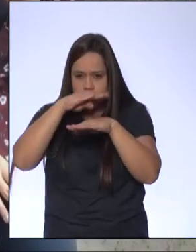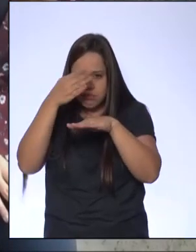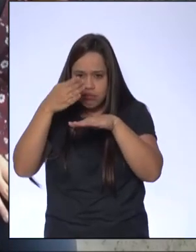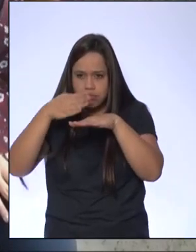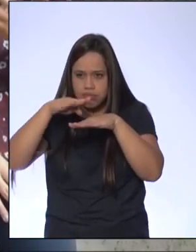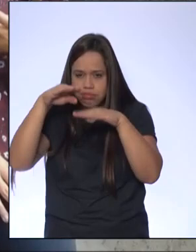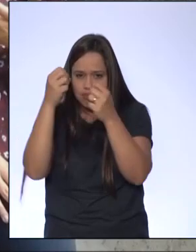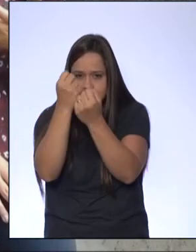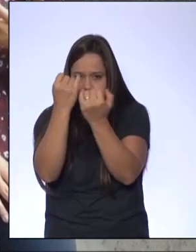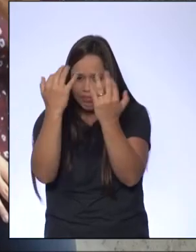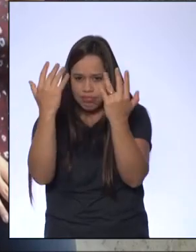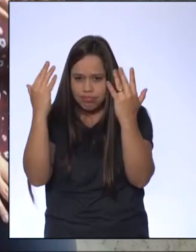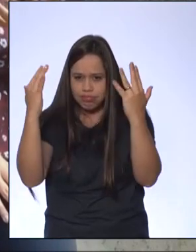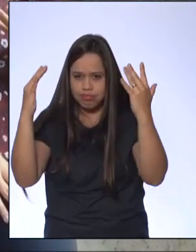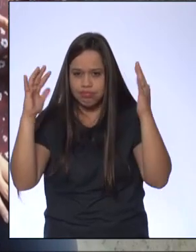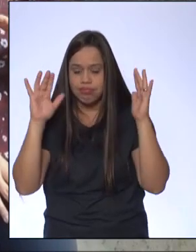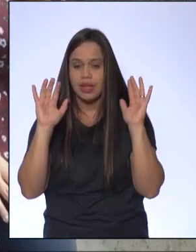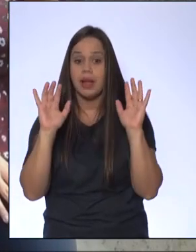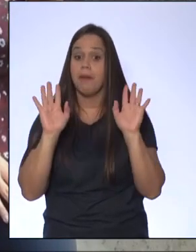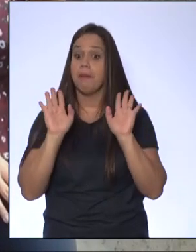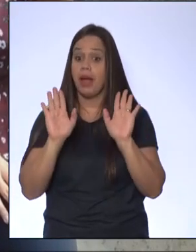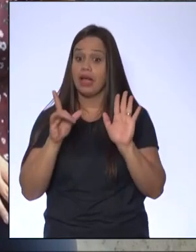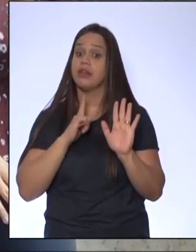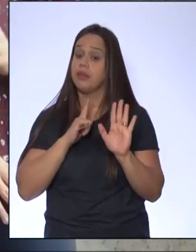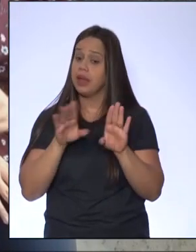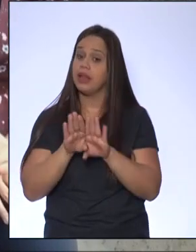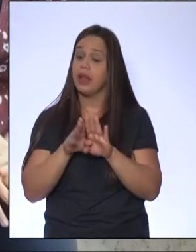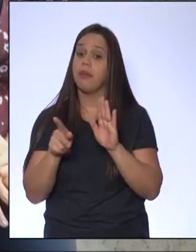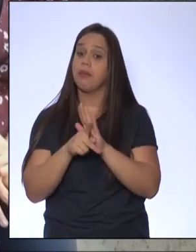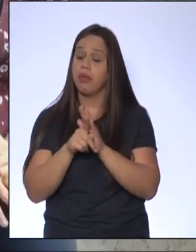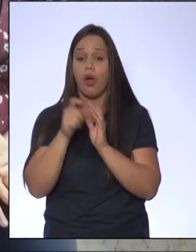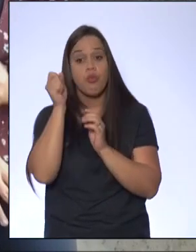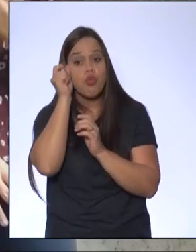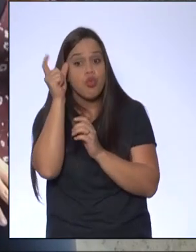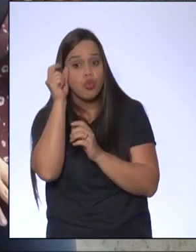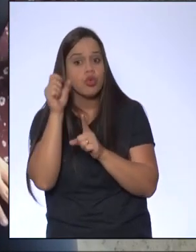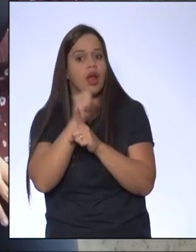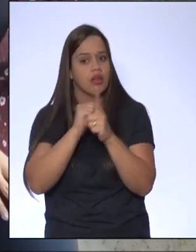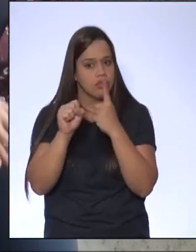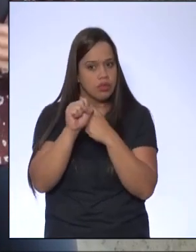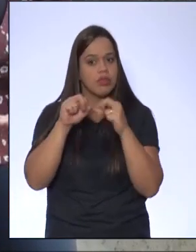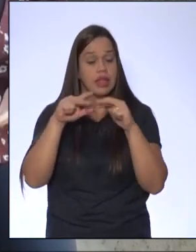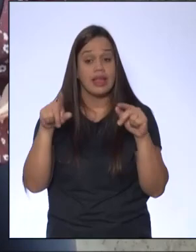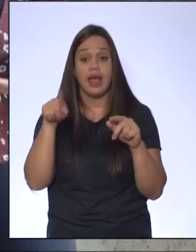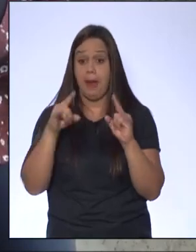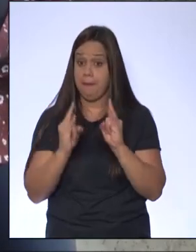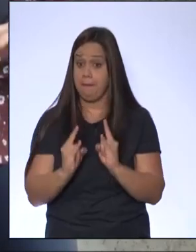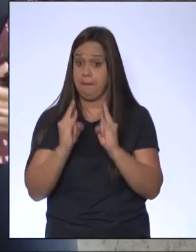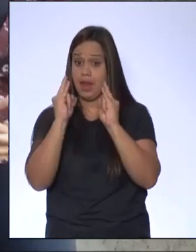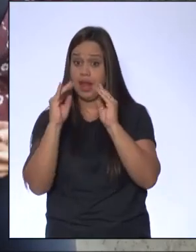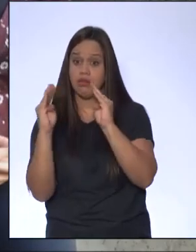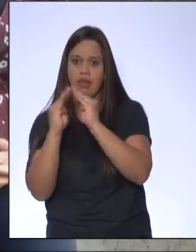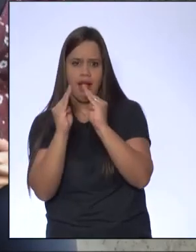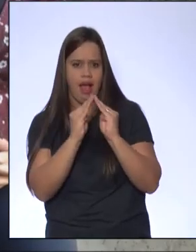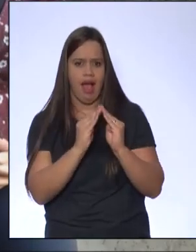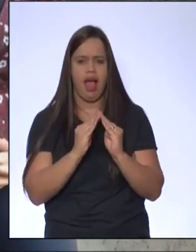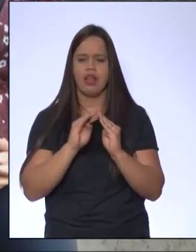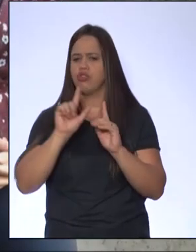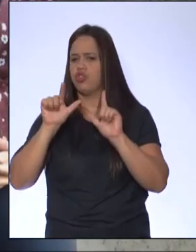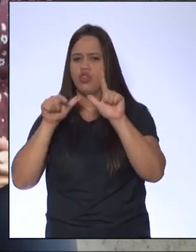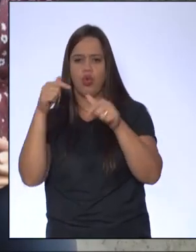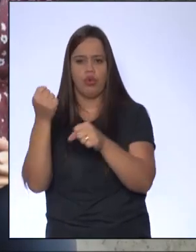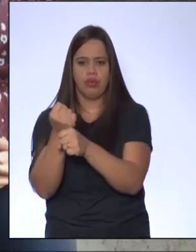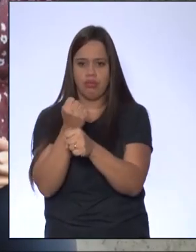ali. Mas, além disso, eu tenho também elementos culturais e sociais. São os prédios, as casas e outras